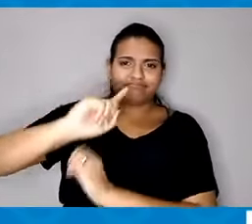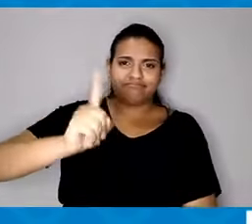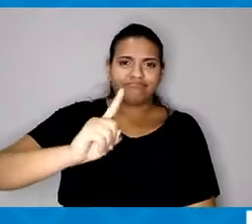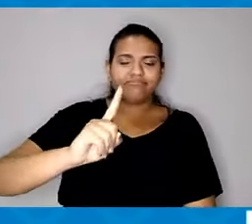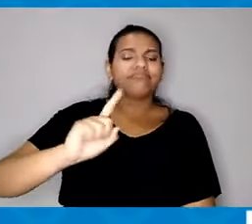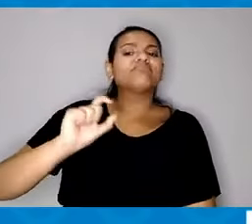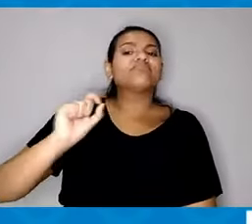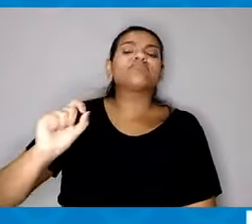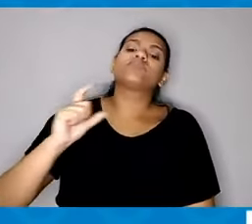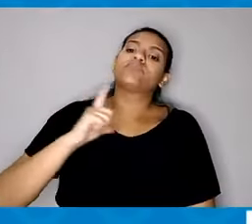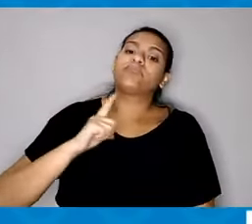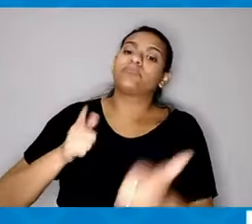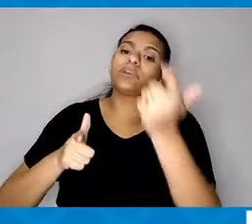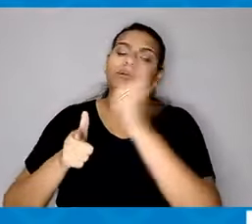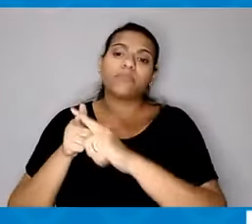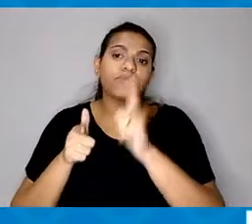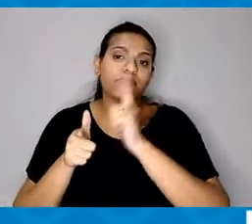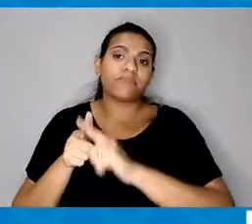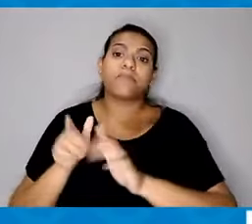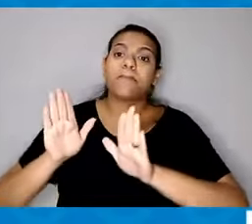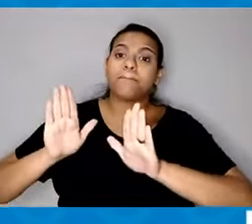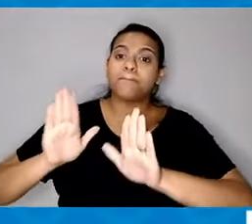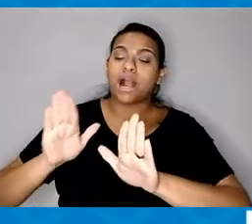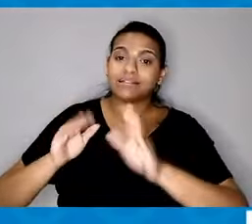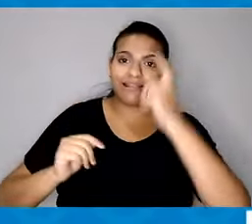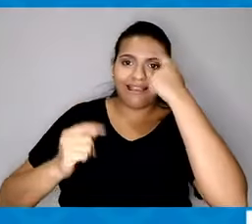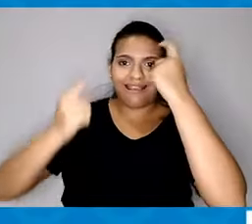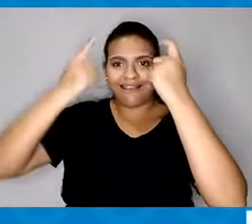realizando soluções inovadoras para esse negócio. E uma das